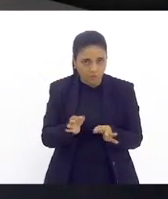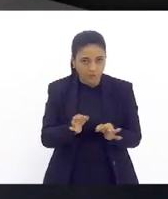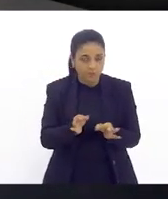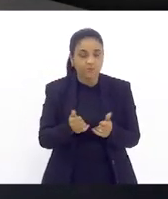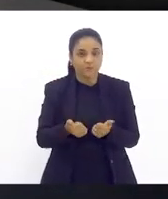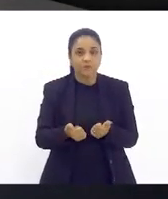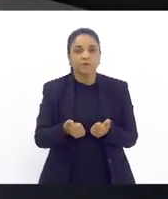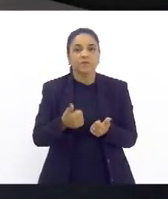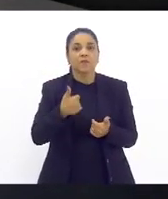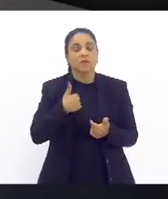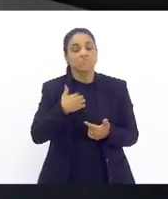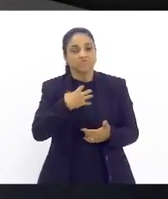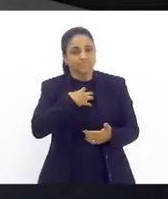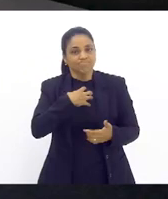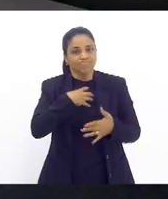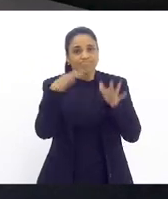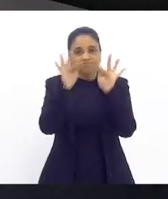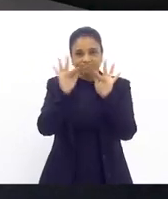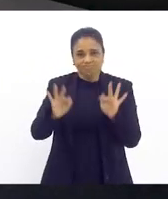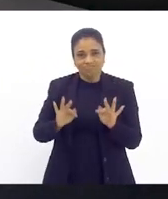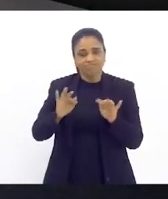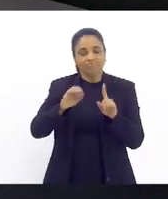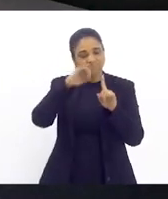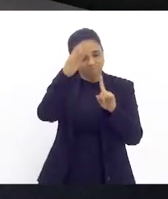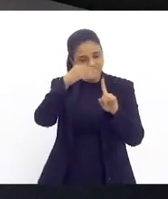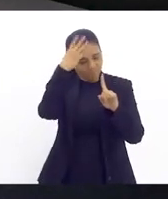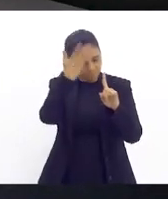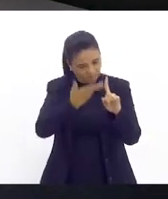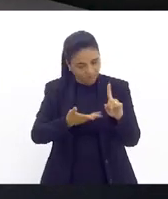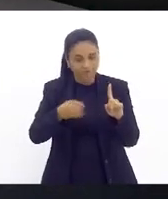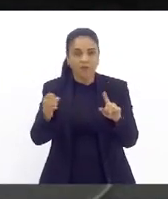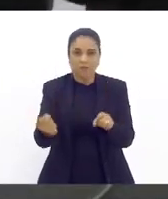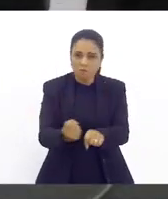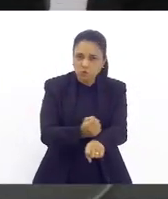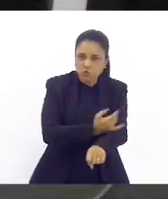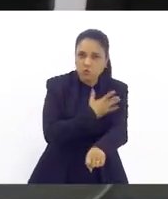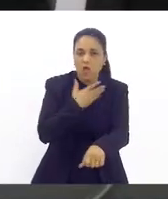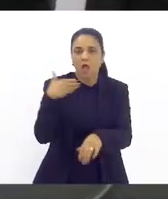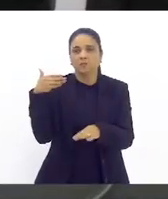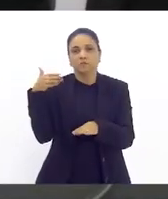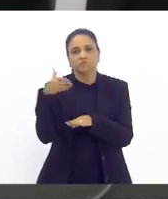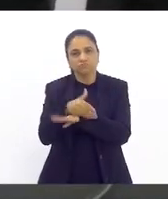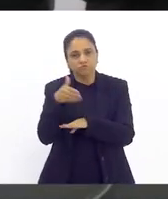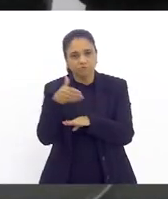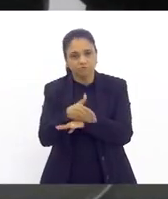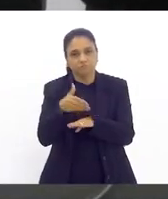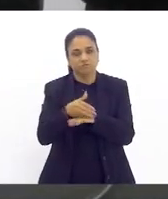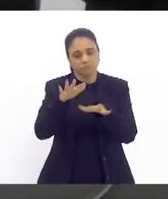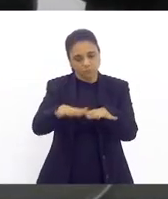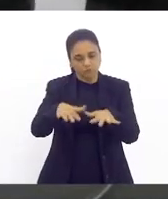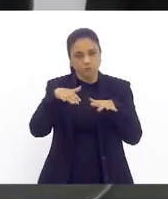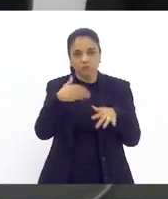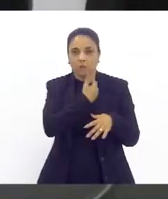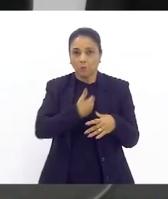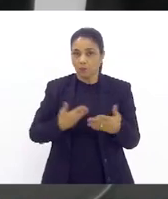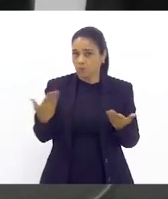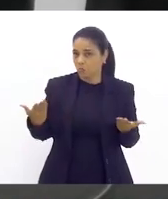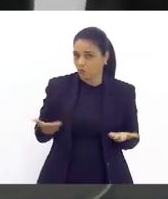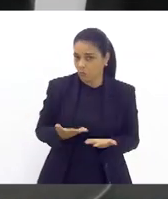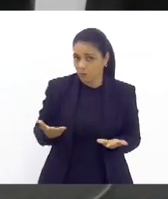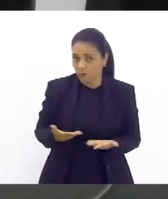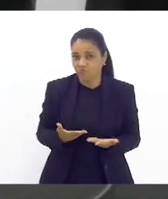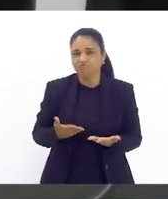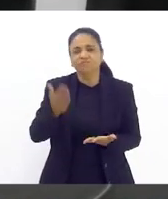Tô Assim tô muito feliz honrada emocionada também de participar de uma audiência pública como essa a gente sabe